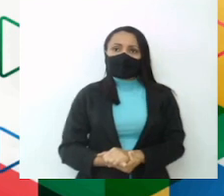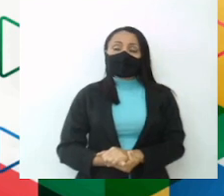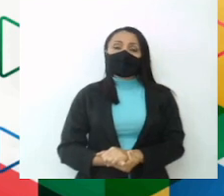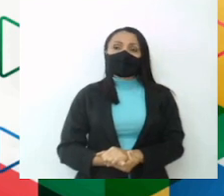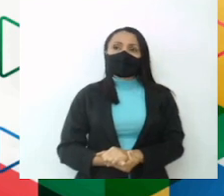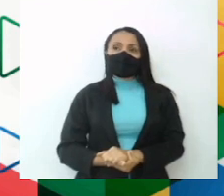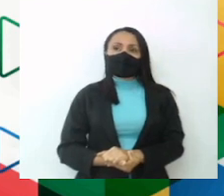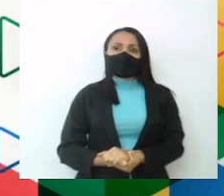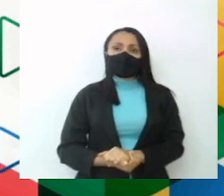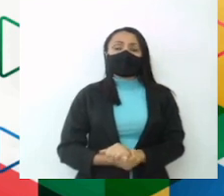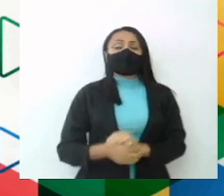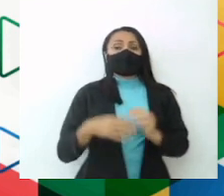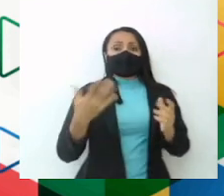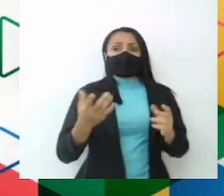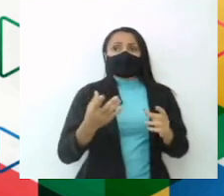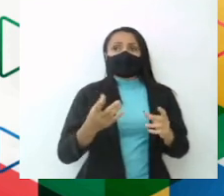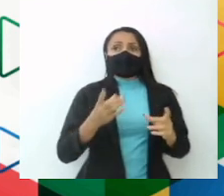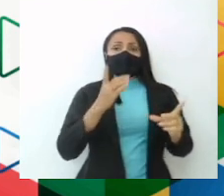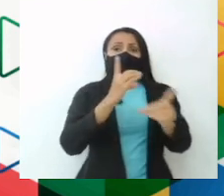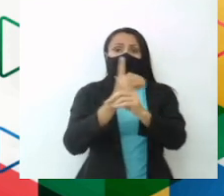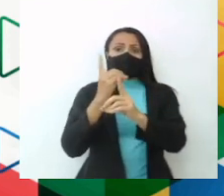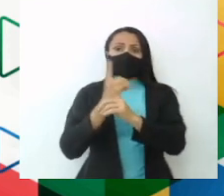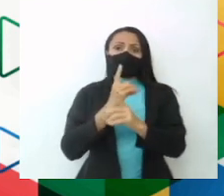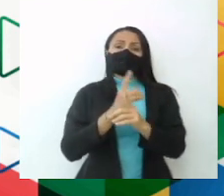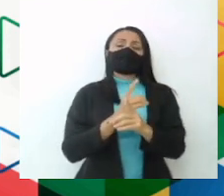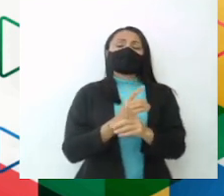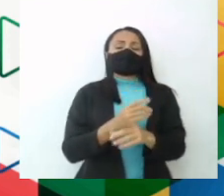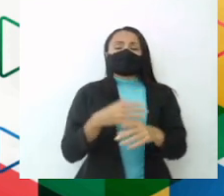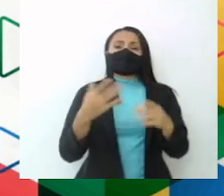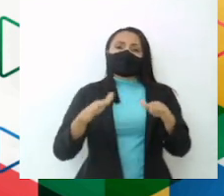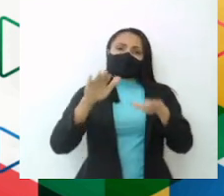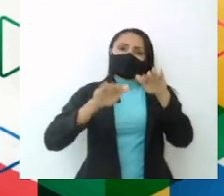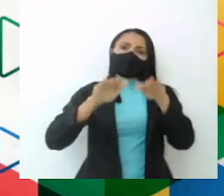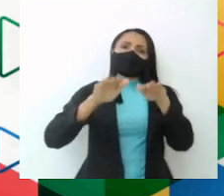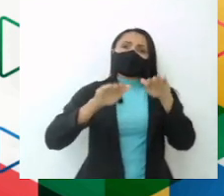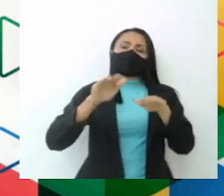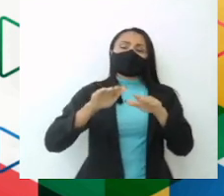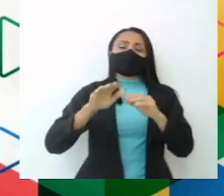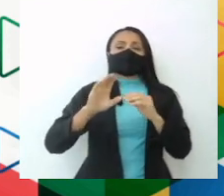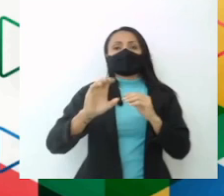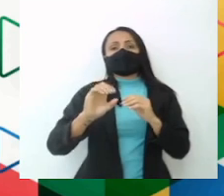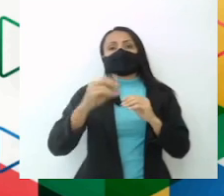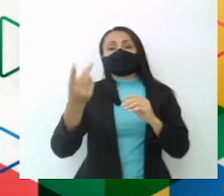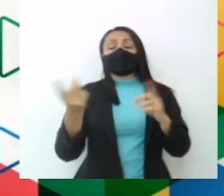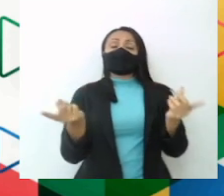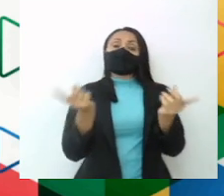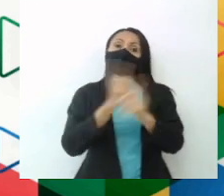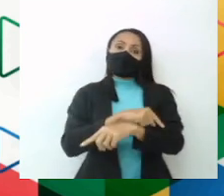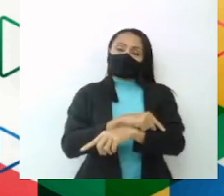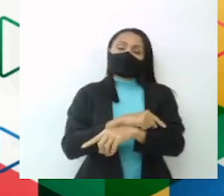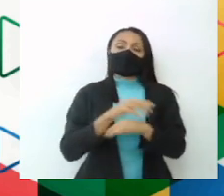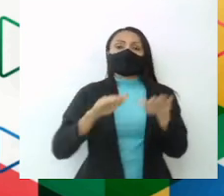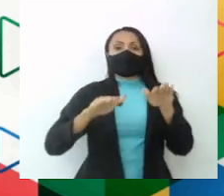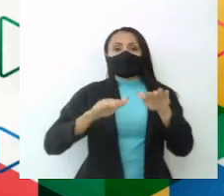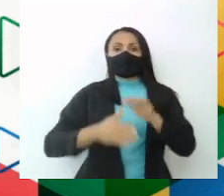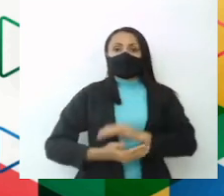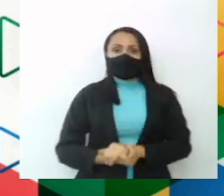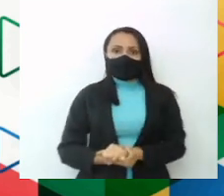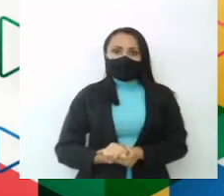identificar se as grandezas são diretamente proporcionais ou inversamente